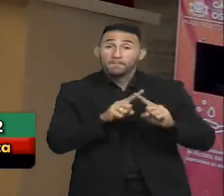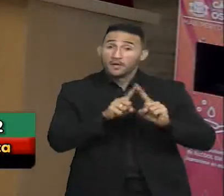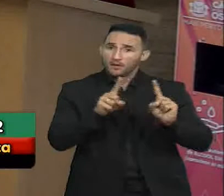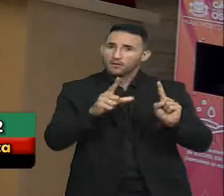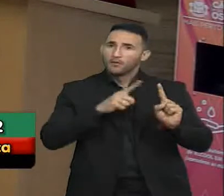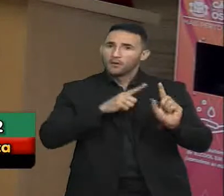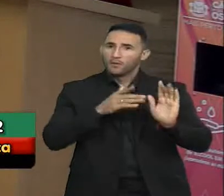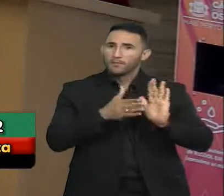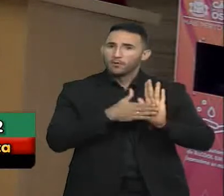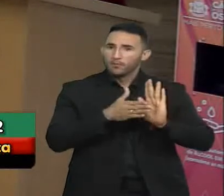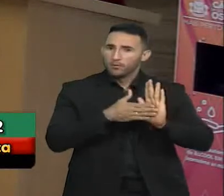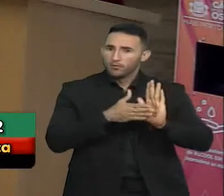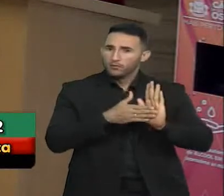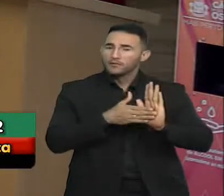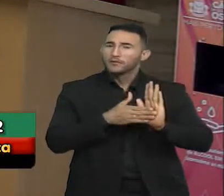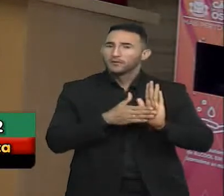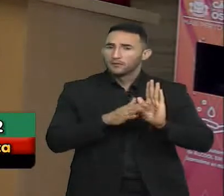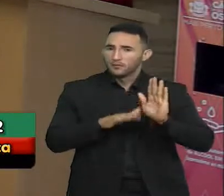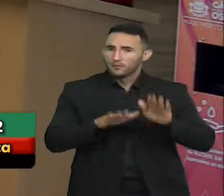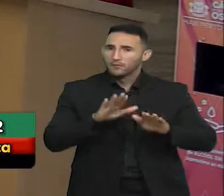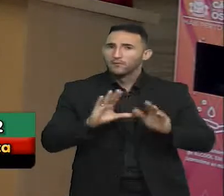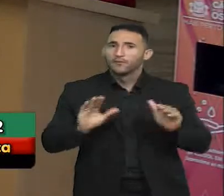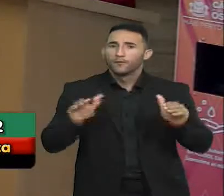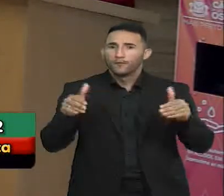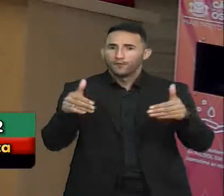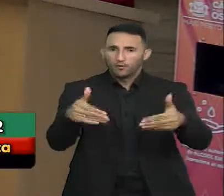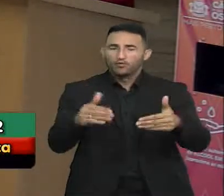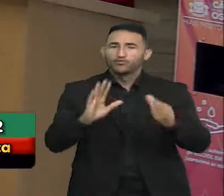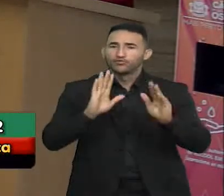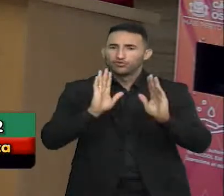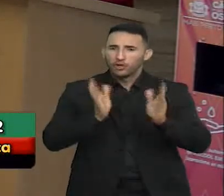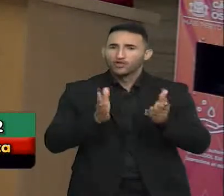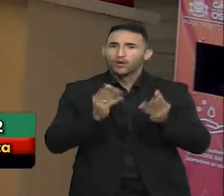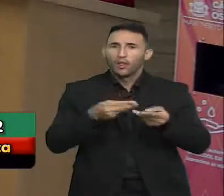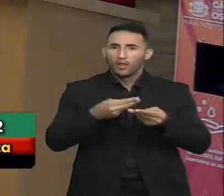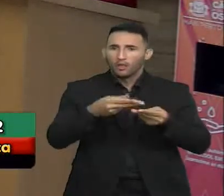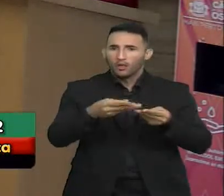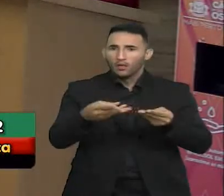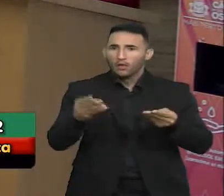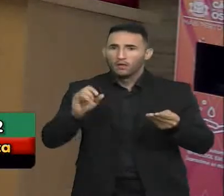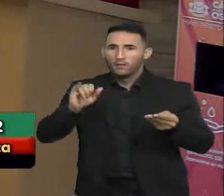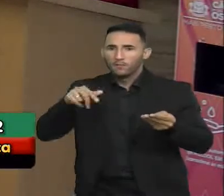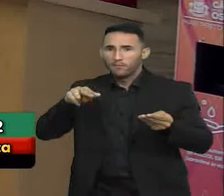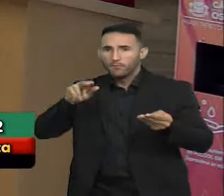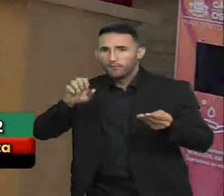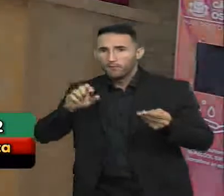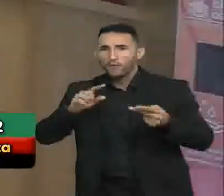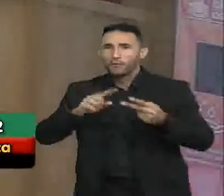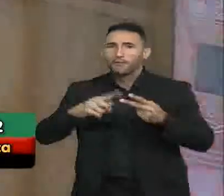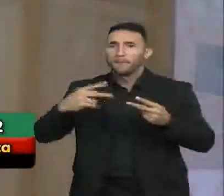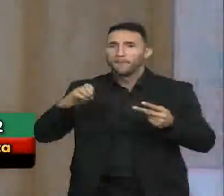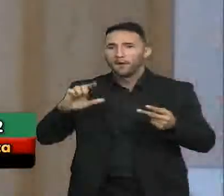de encaminhamento até para trazer para o fórum. Né? Já entreguei para a Simone, já entreguei para o Paulo.